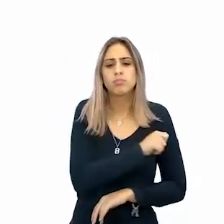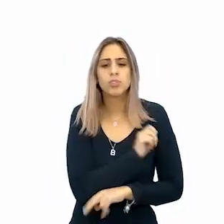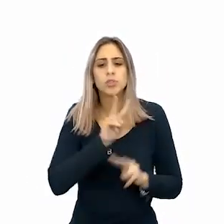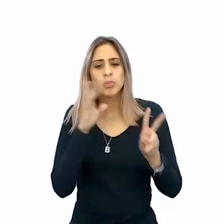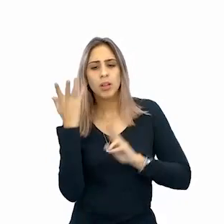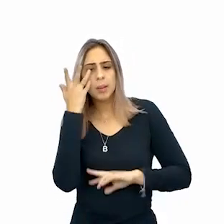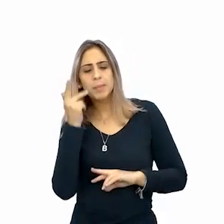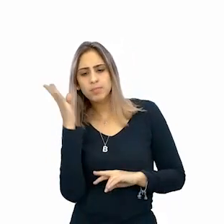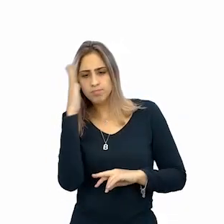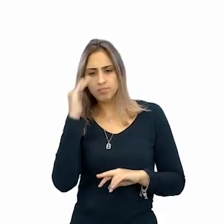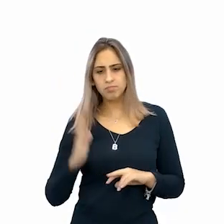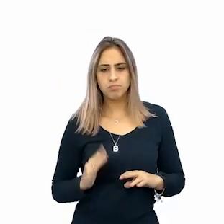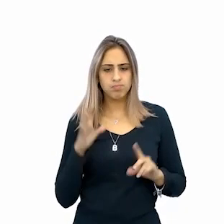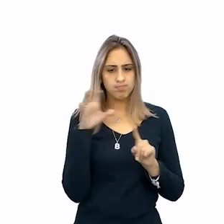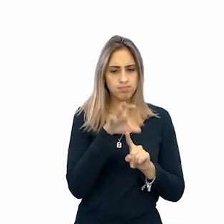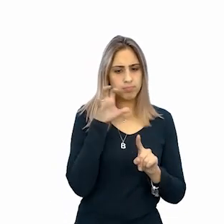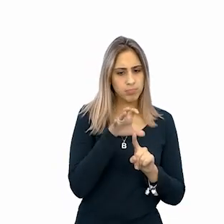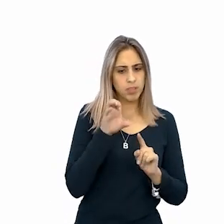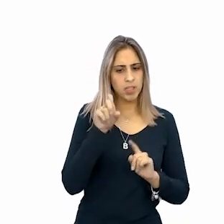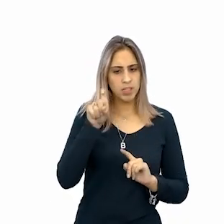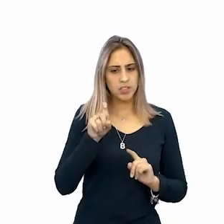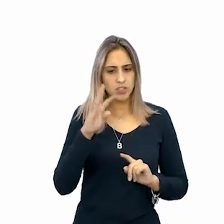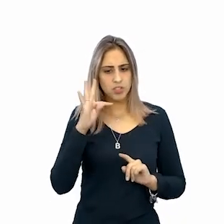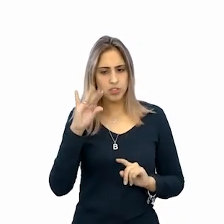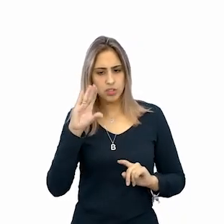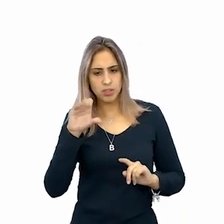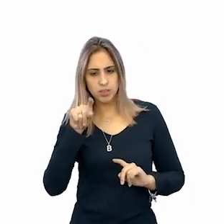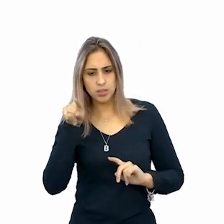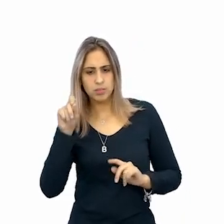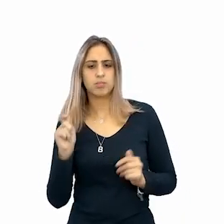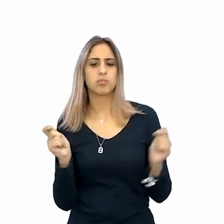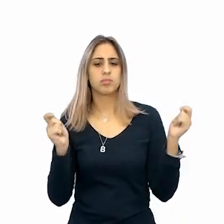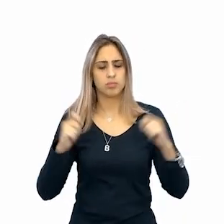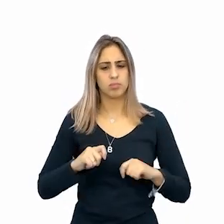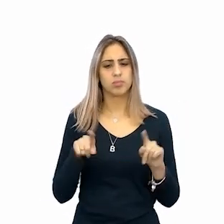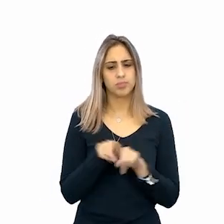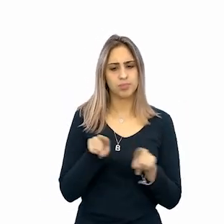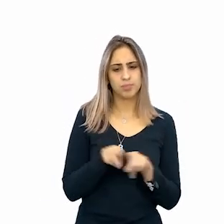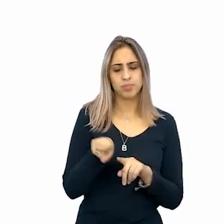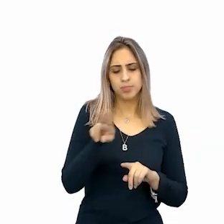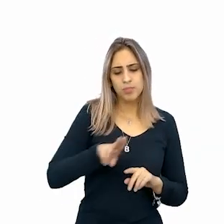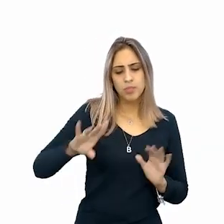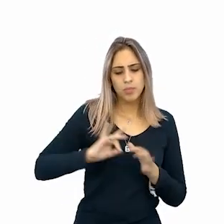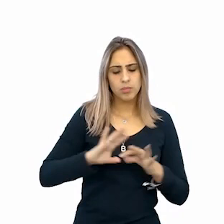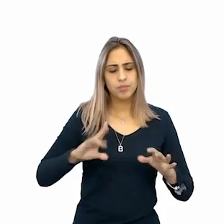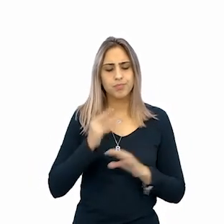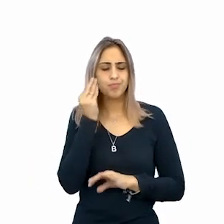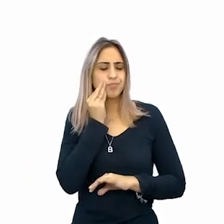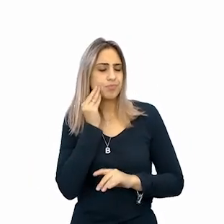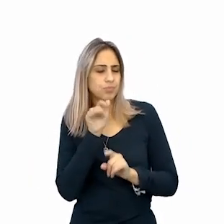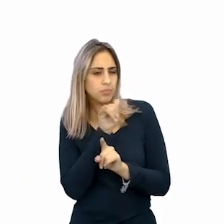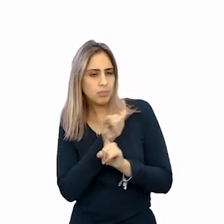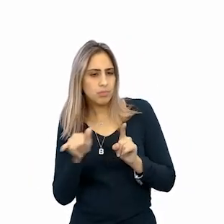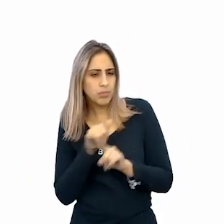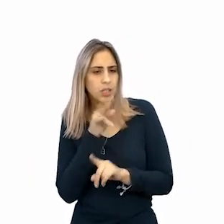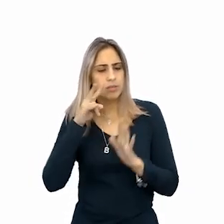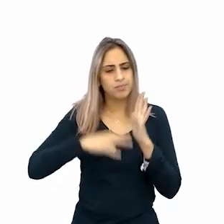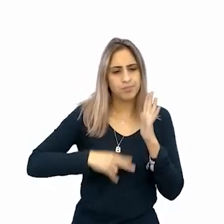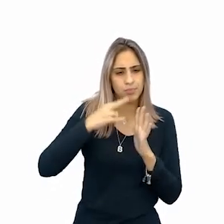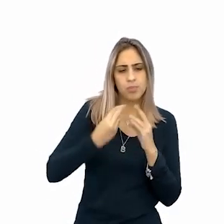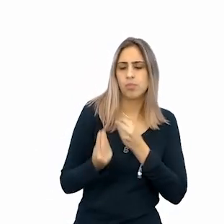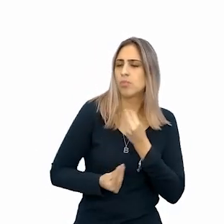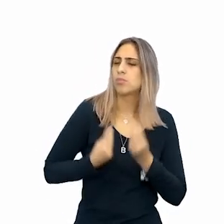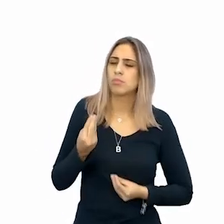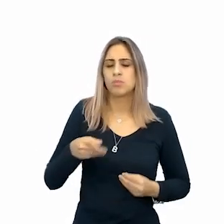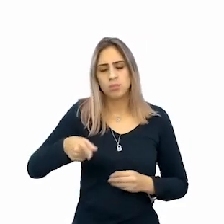animais brasileiros ameaçados de extinção, possibilitando também utilizar distintas estratégias de leitura, bem